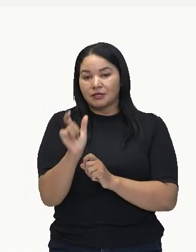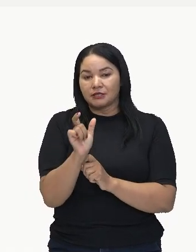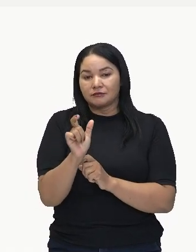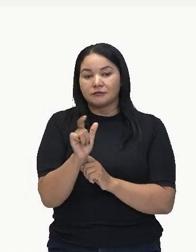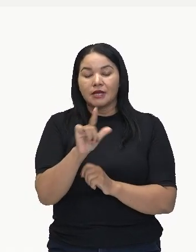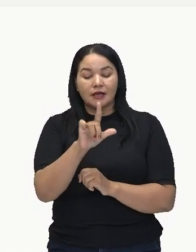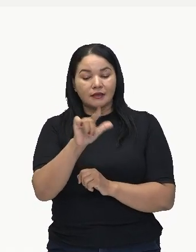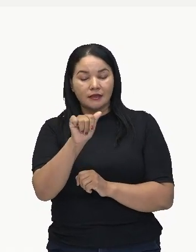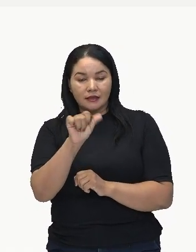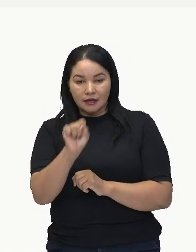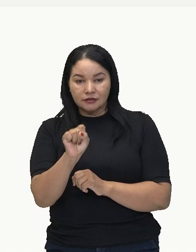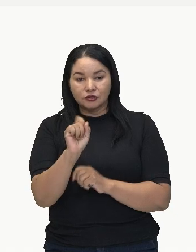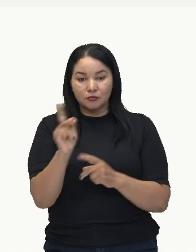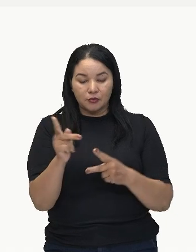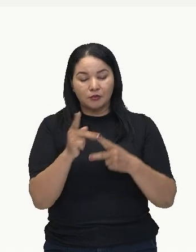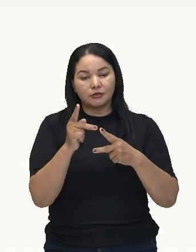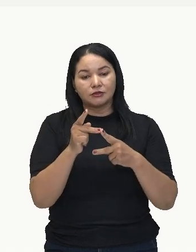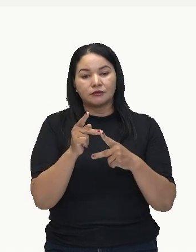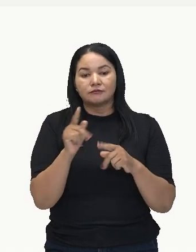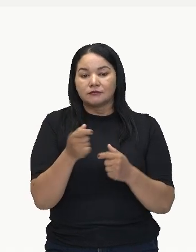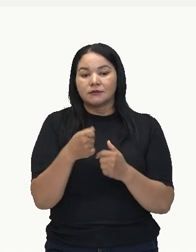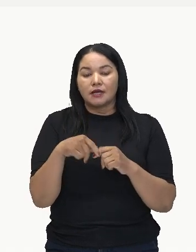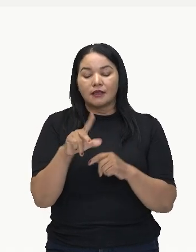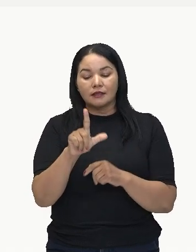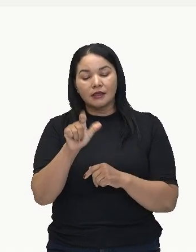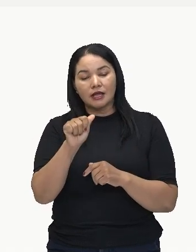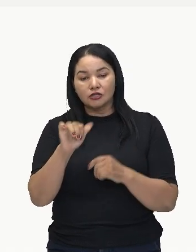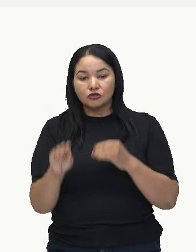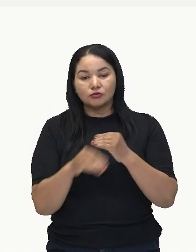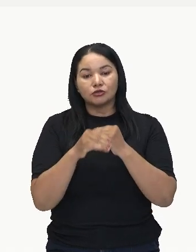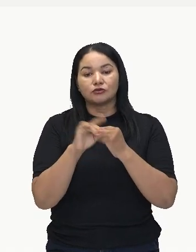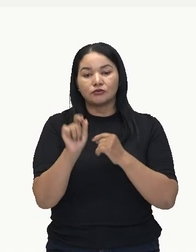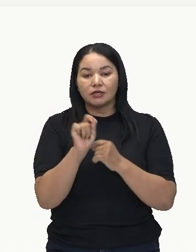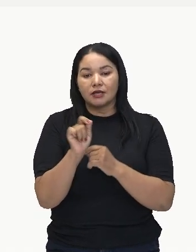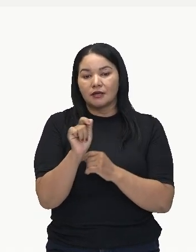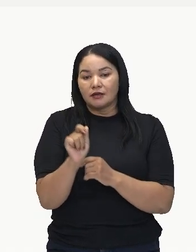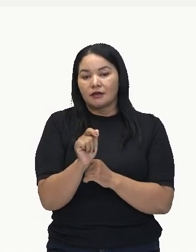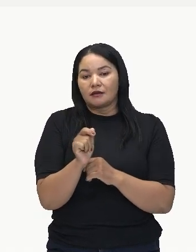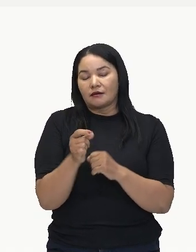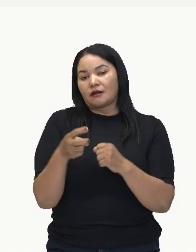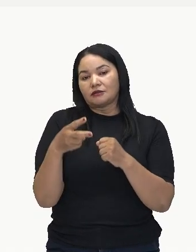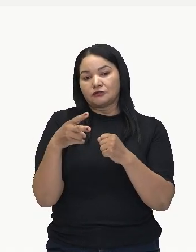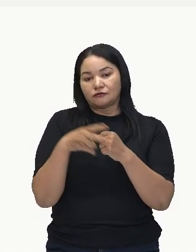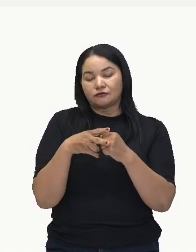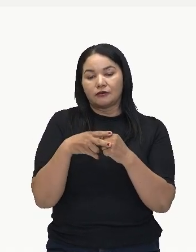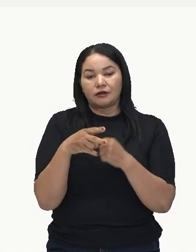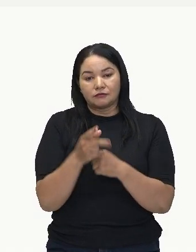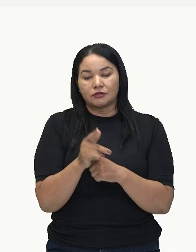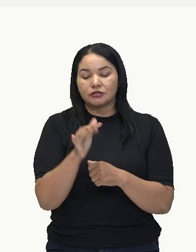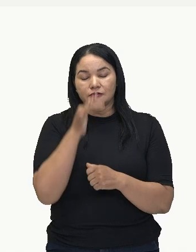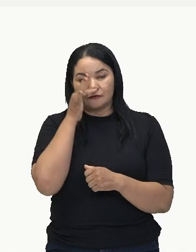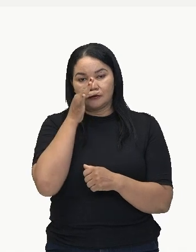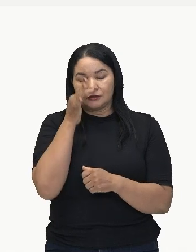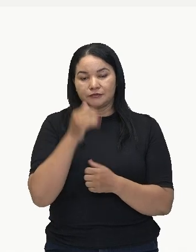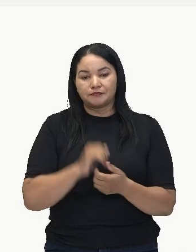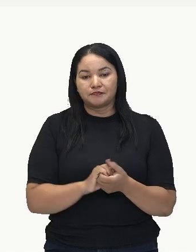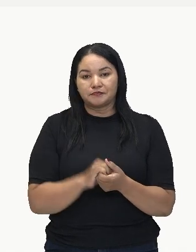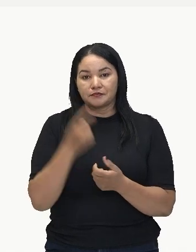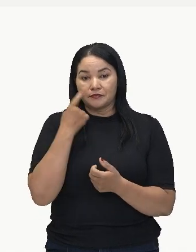las. Las está substituindo diretamente o que mesmo, pessoal? Las flores, né?